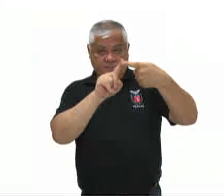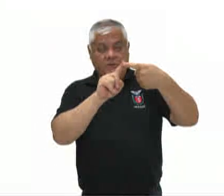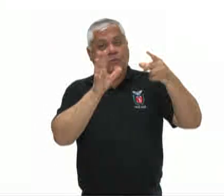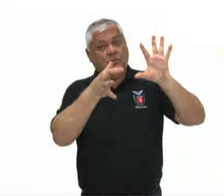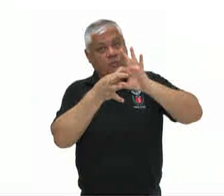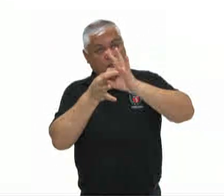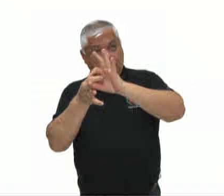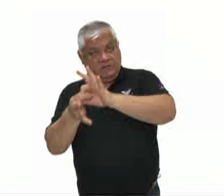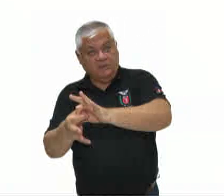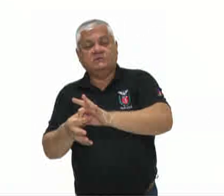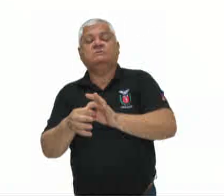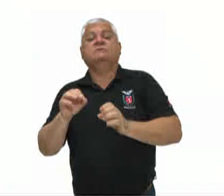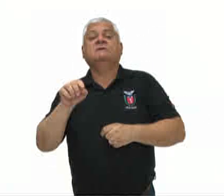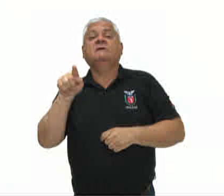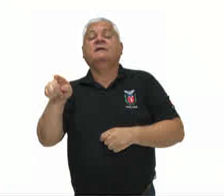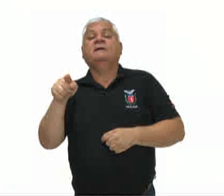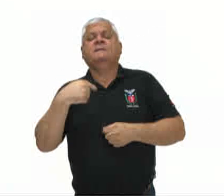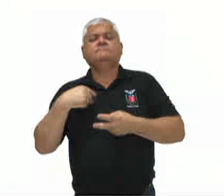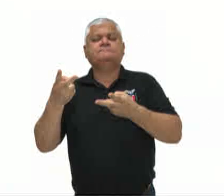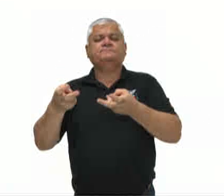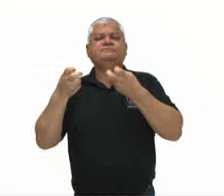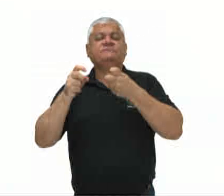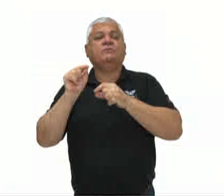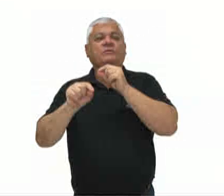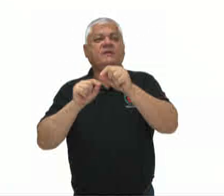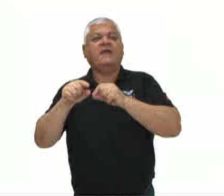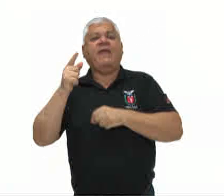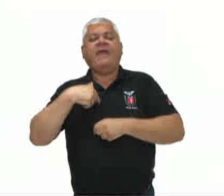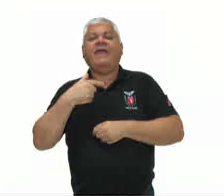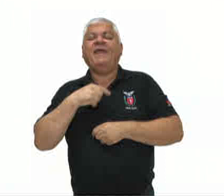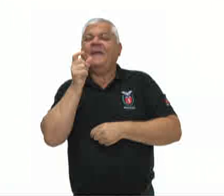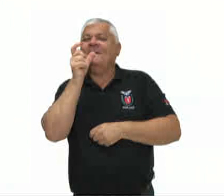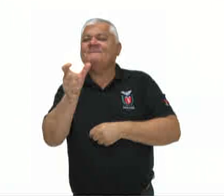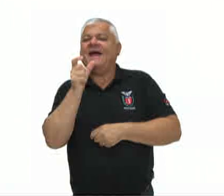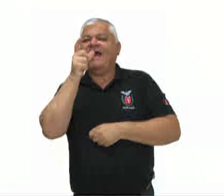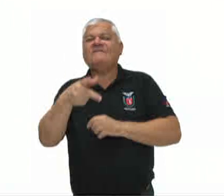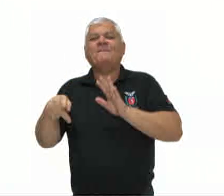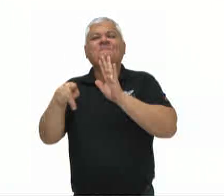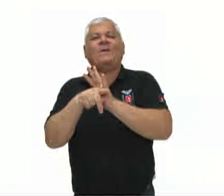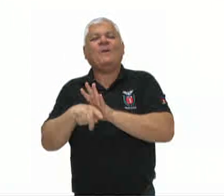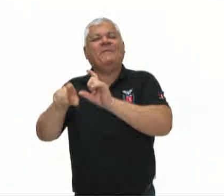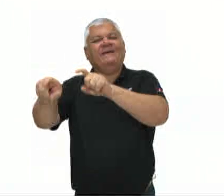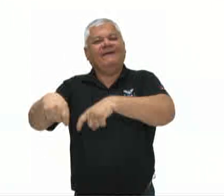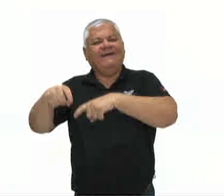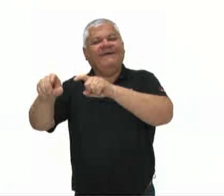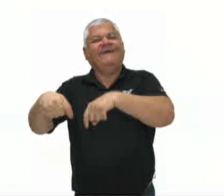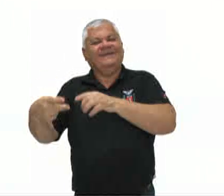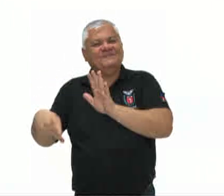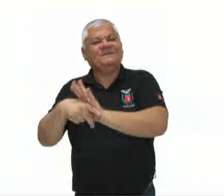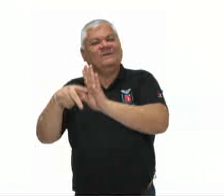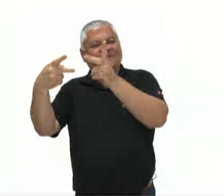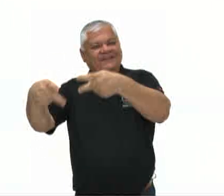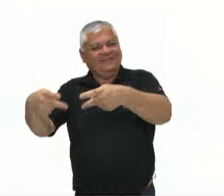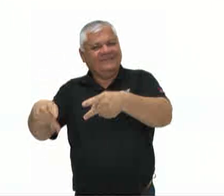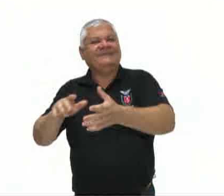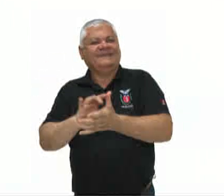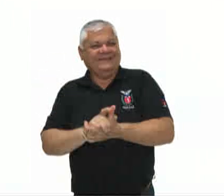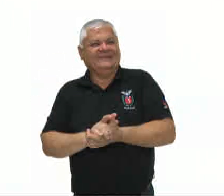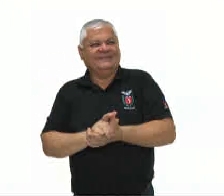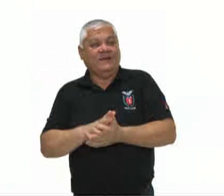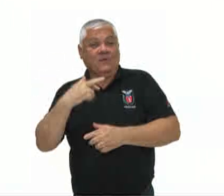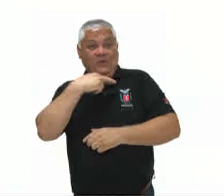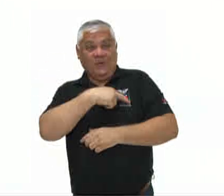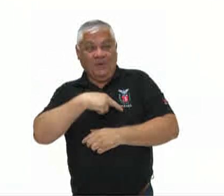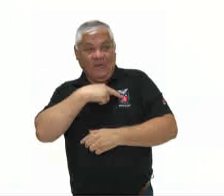registro, né, de contexto, percebe-se que é coloquial e adequado à realidade das personagens. A escrita no romance